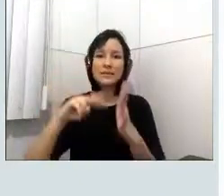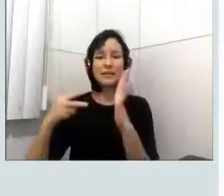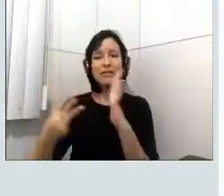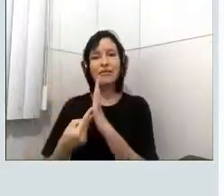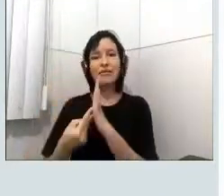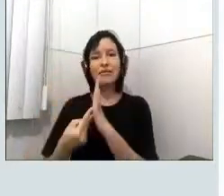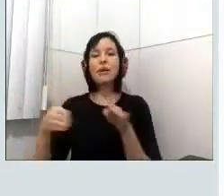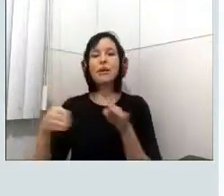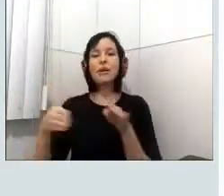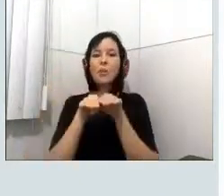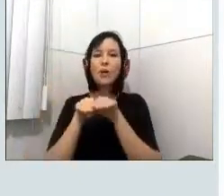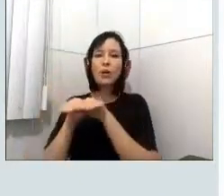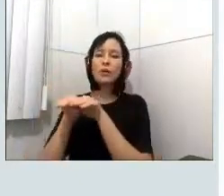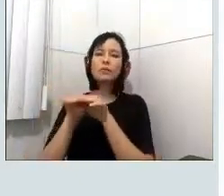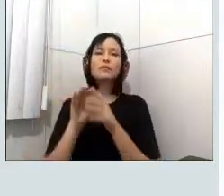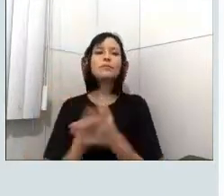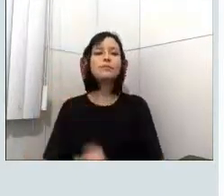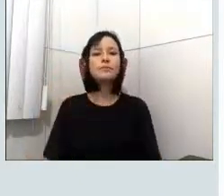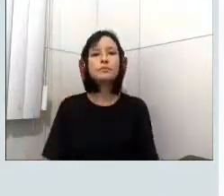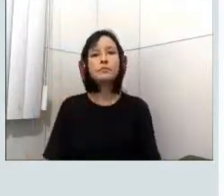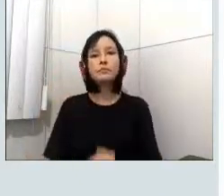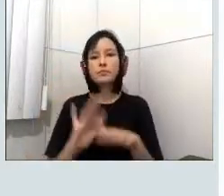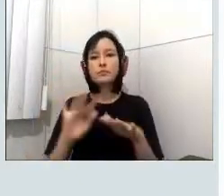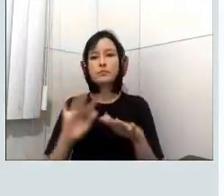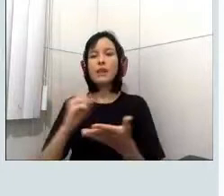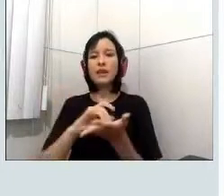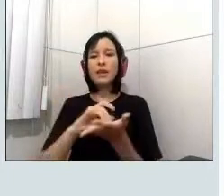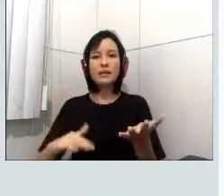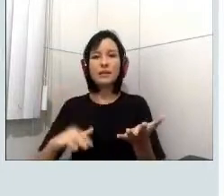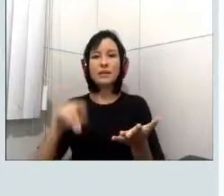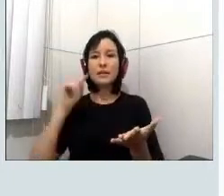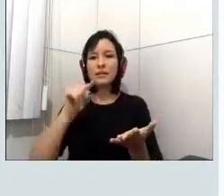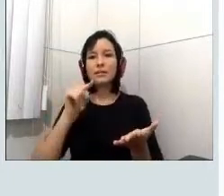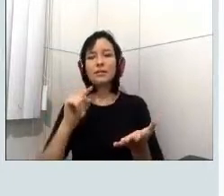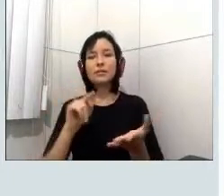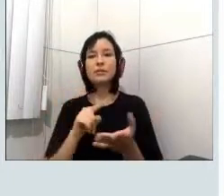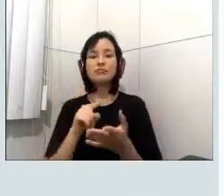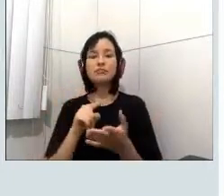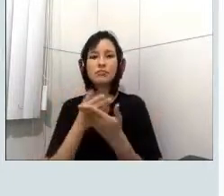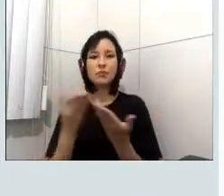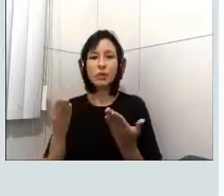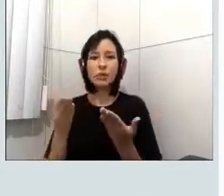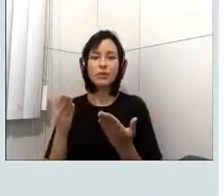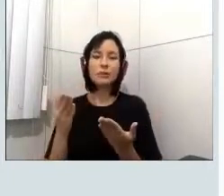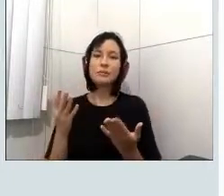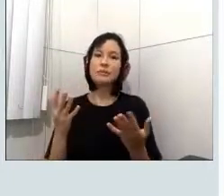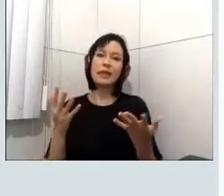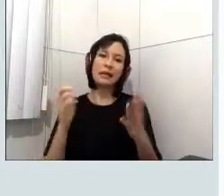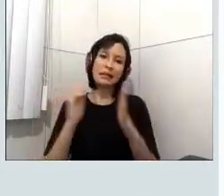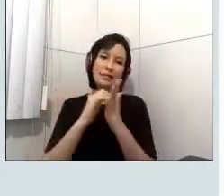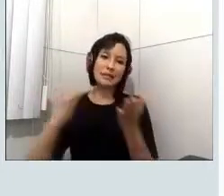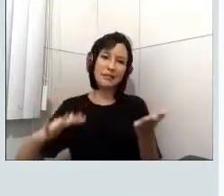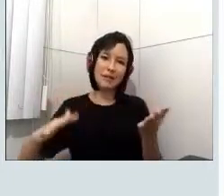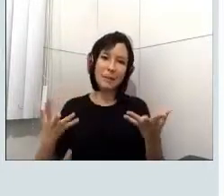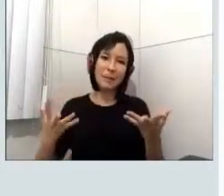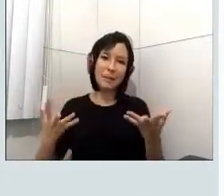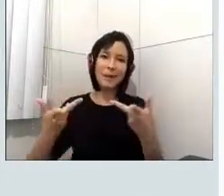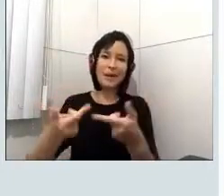na atividade de vocês. Eu preparei uma atividade para vocês maravilhosa. Vocês vão amar.